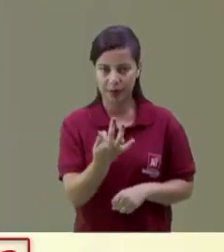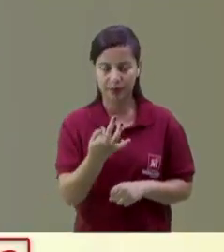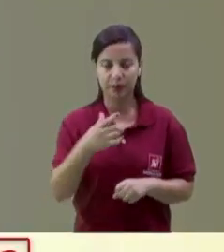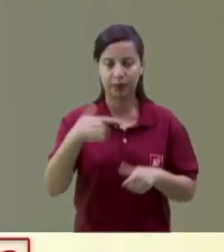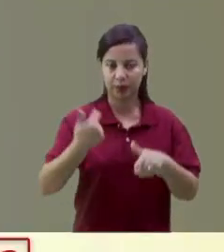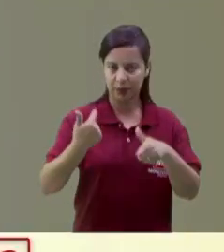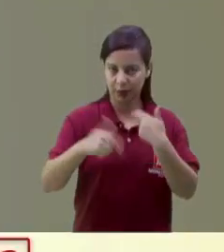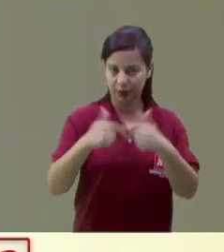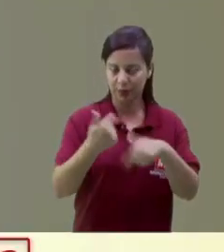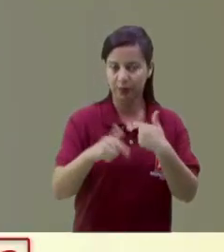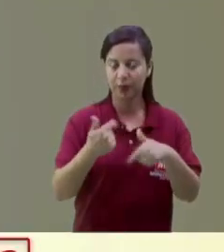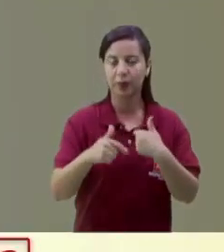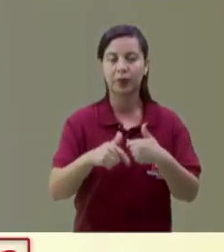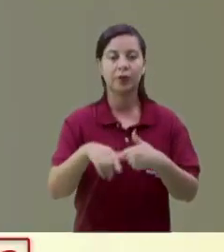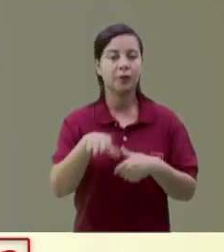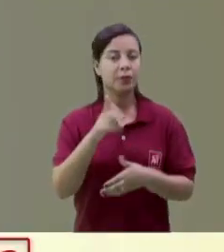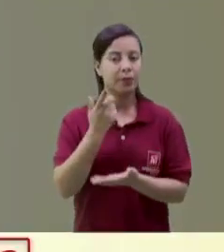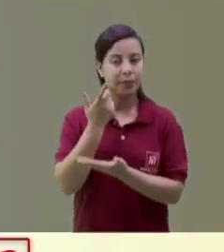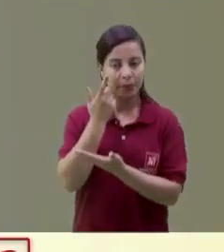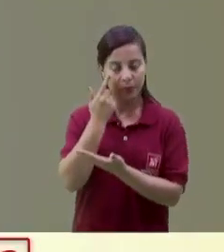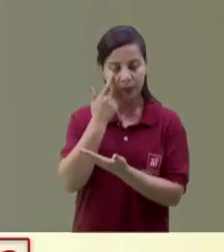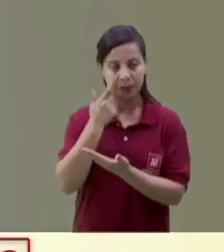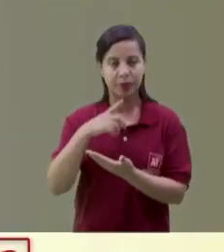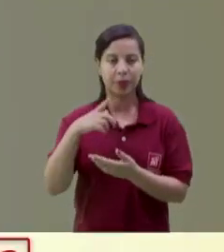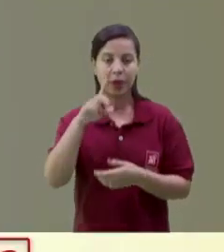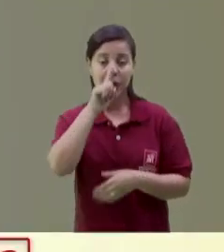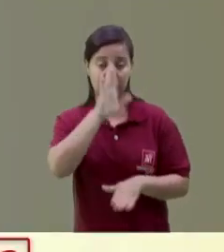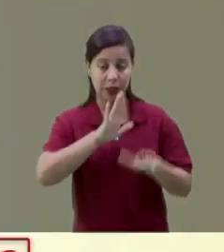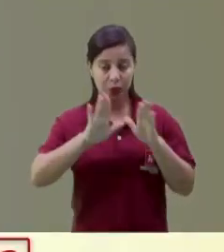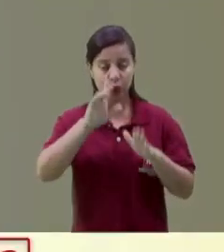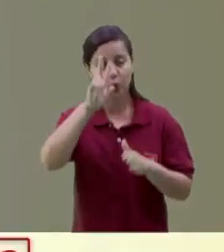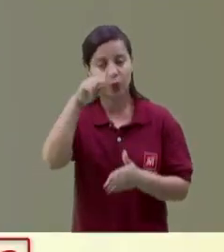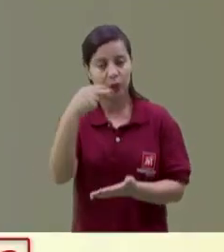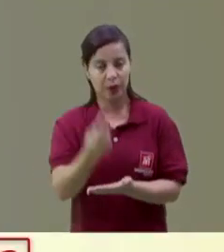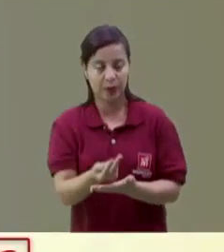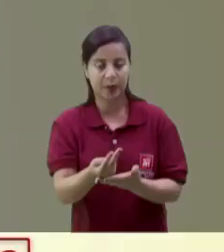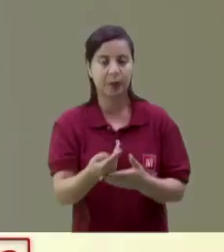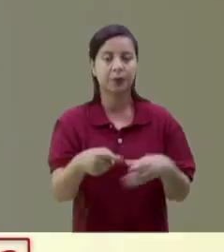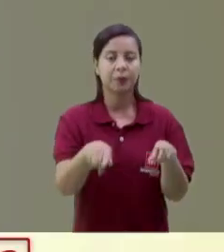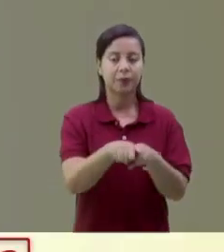campanha sobre os riscos de queda e o que fazer nessas situações, e uma